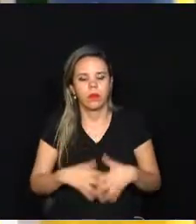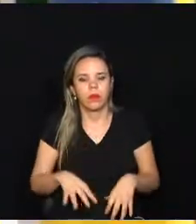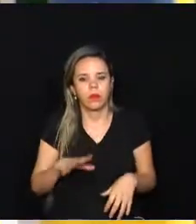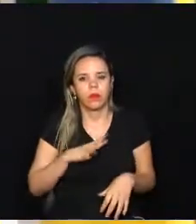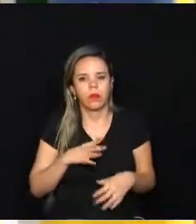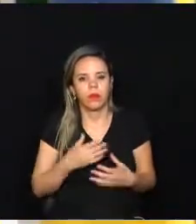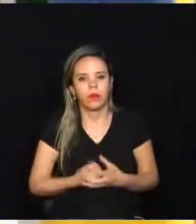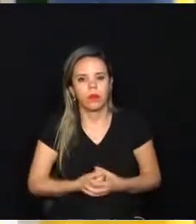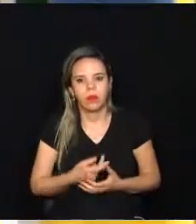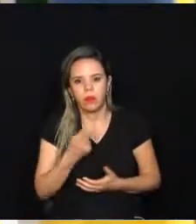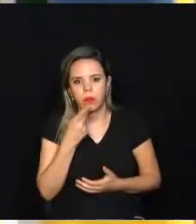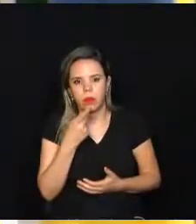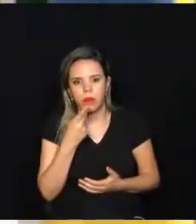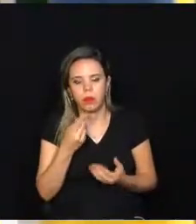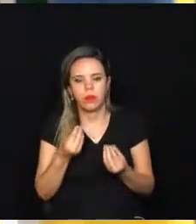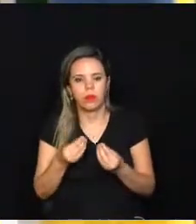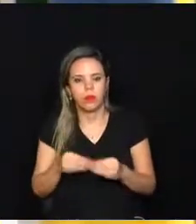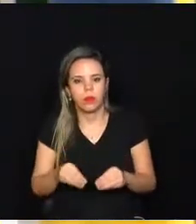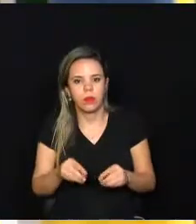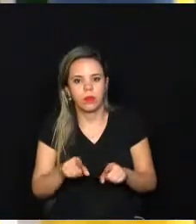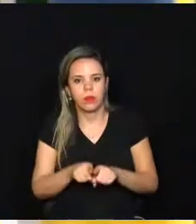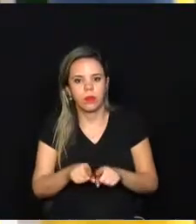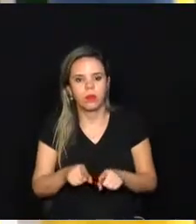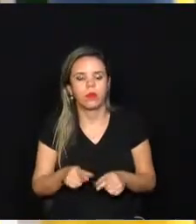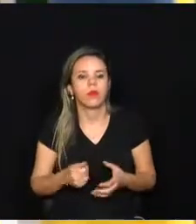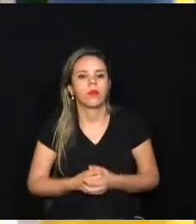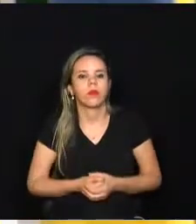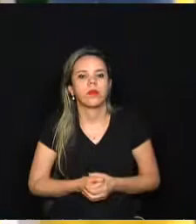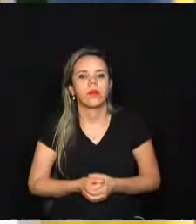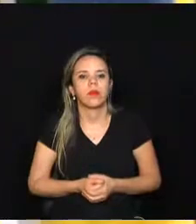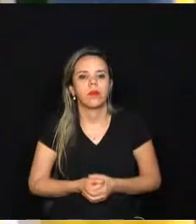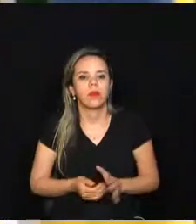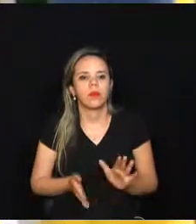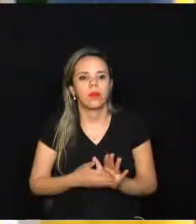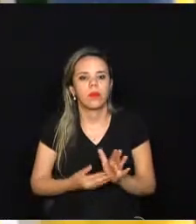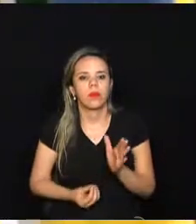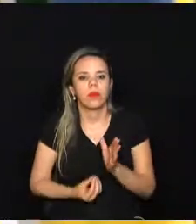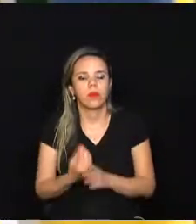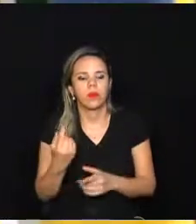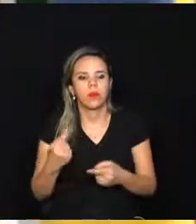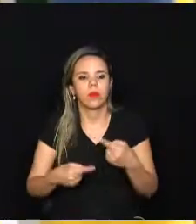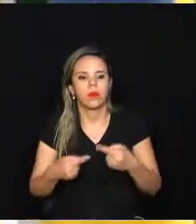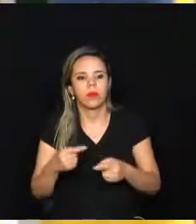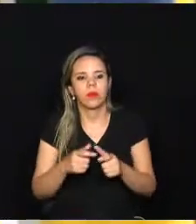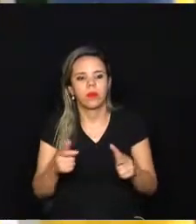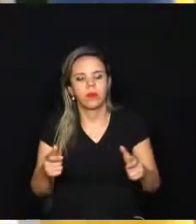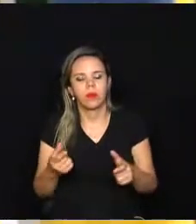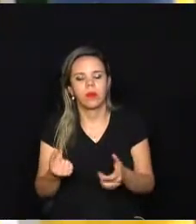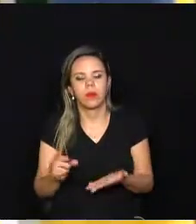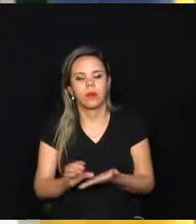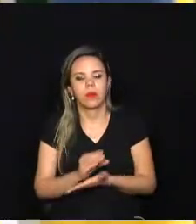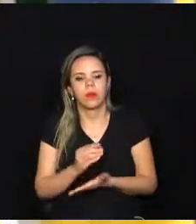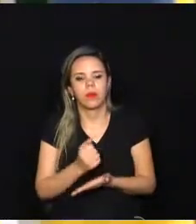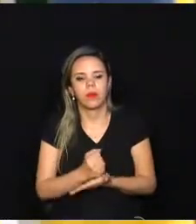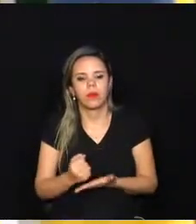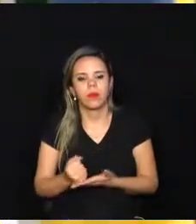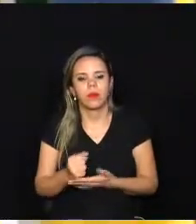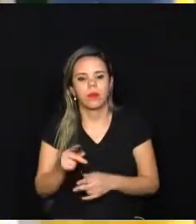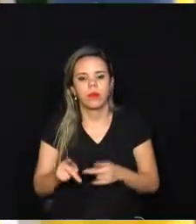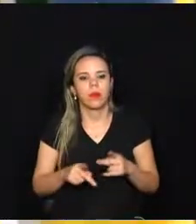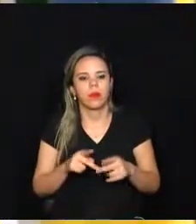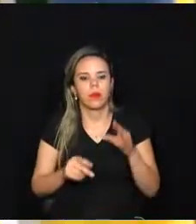cidade, falar do impacto desses ataques e propor políticas, aumento de financiamento, contratação de